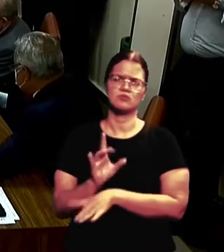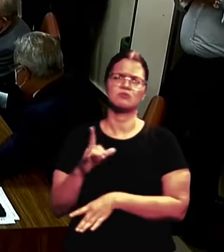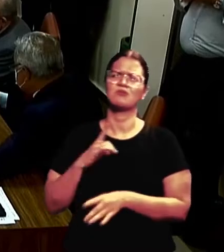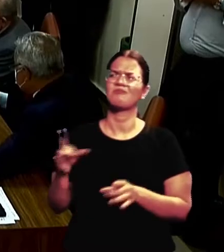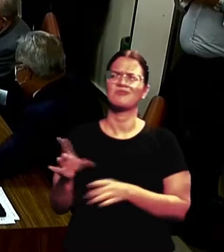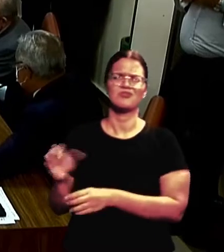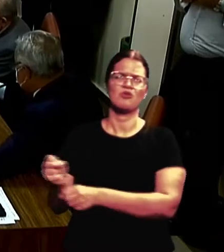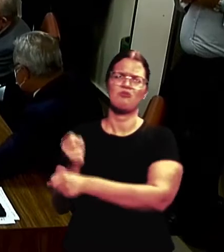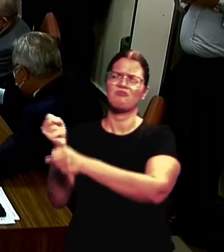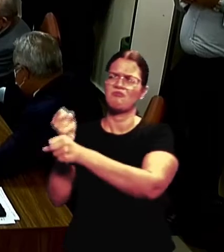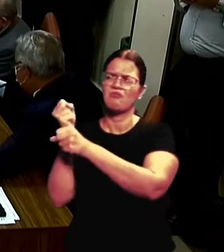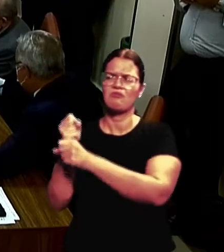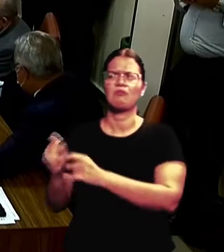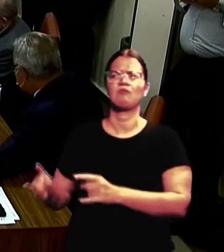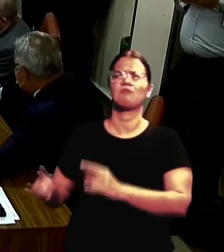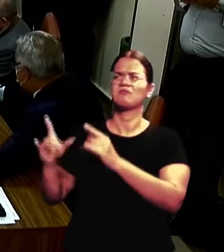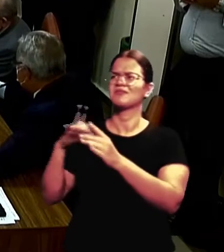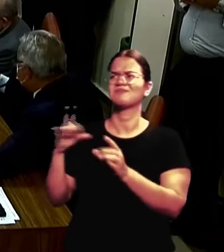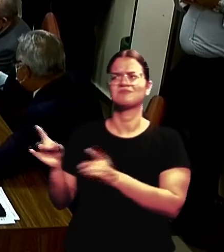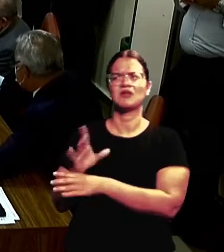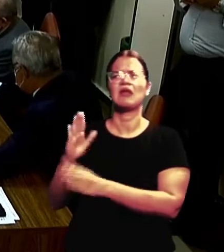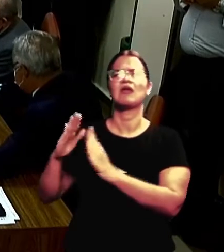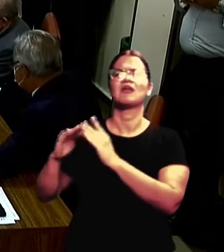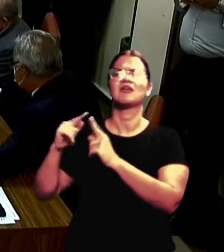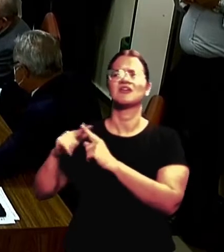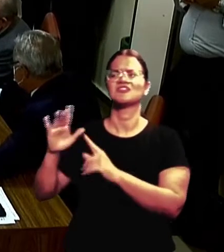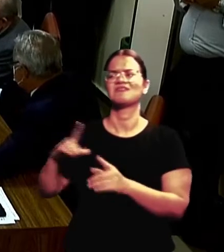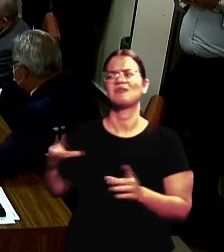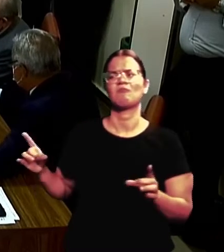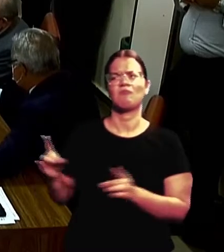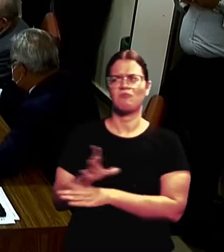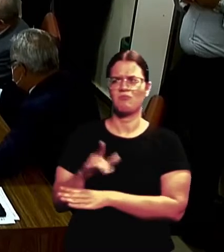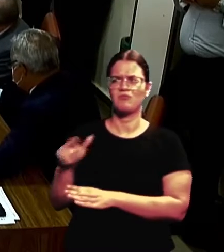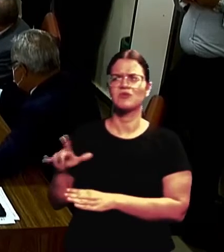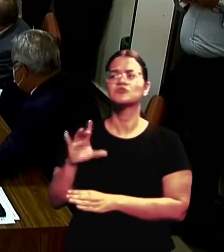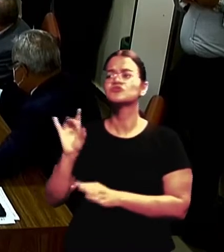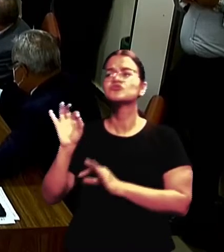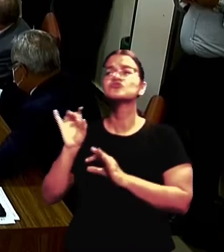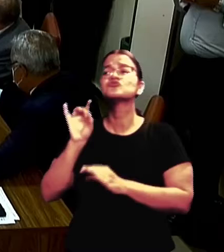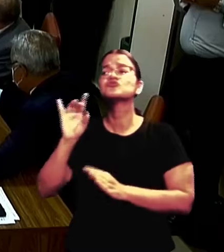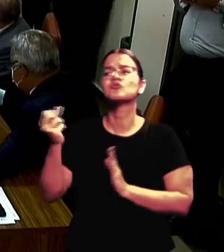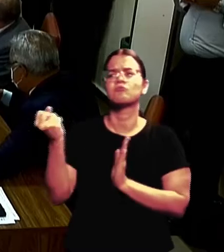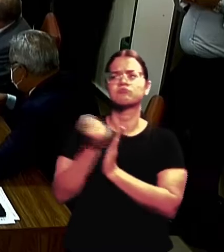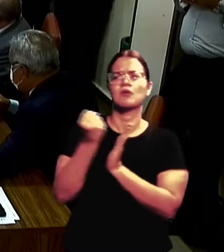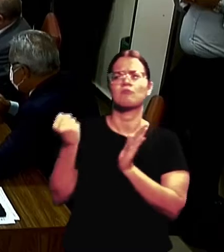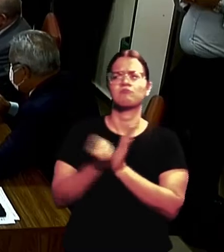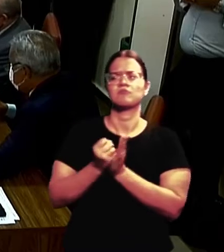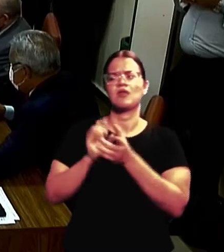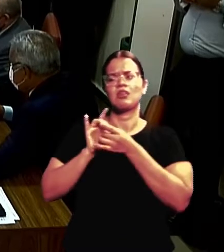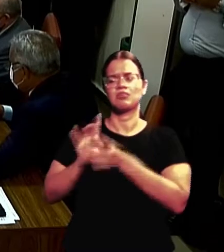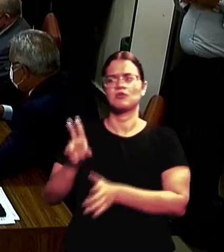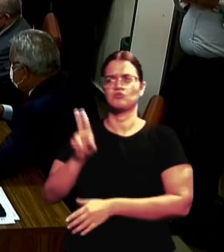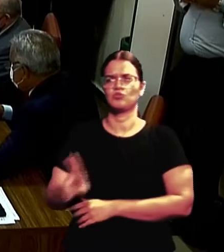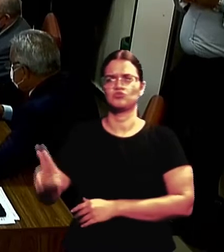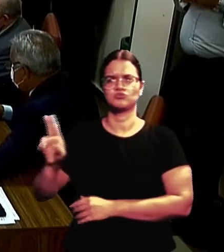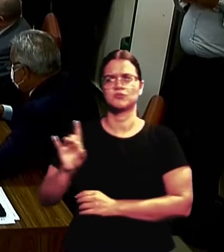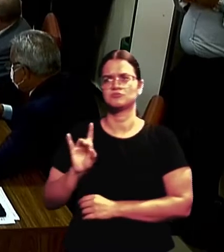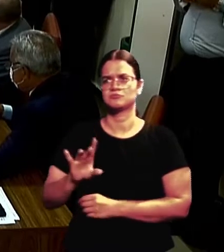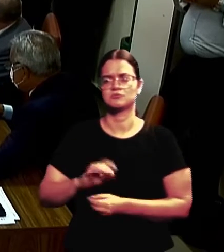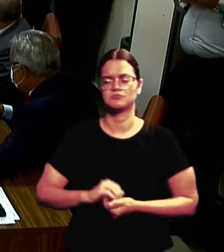está consolidada, construída, essa obra nela já existe. É a formatação da sessão de uso. É uma regularização, na verdade.